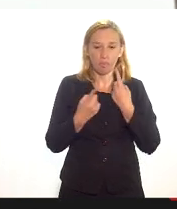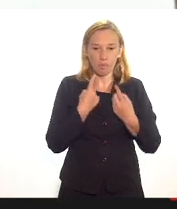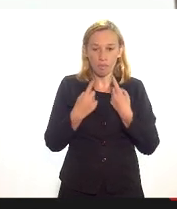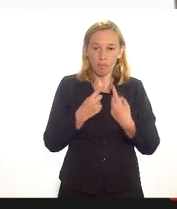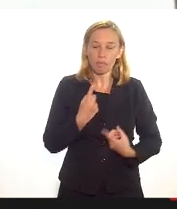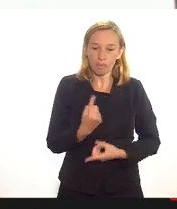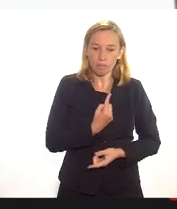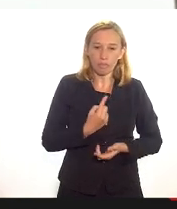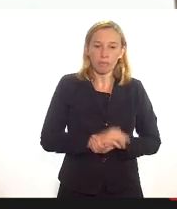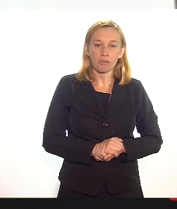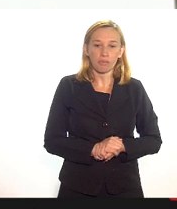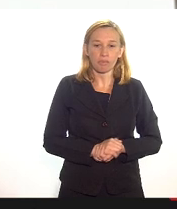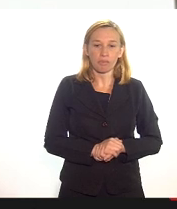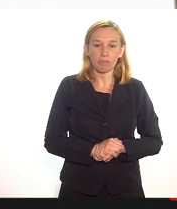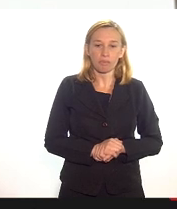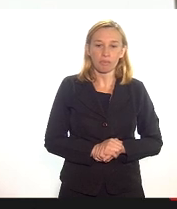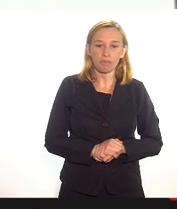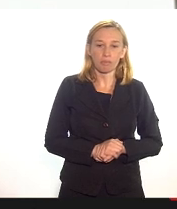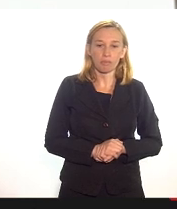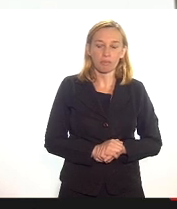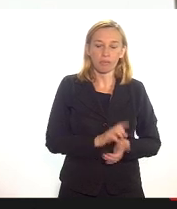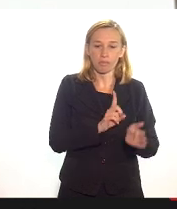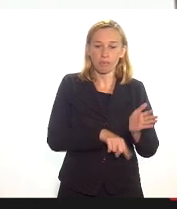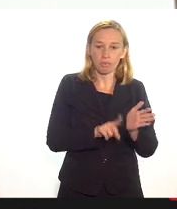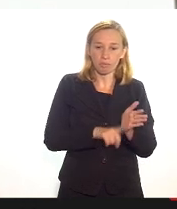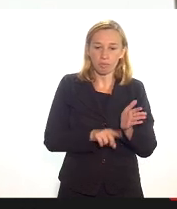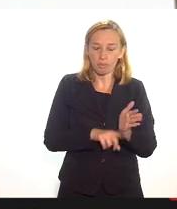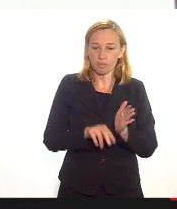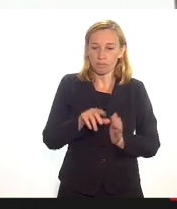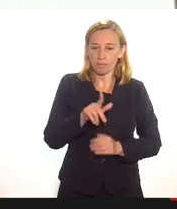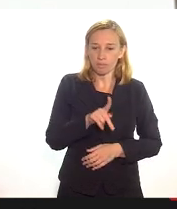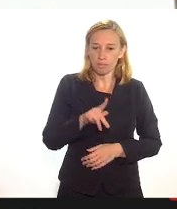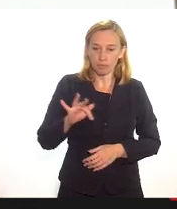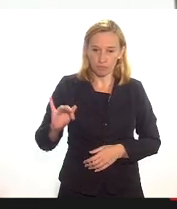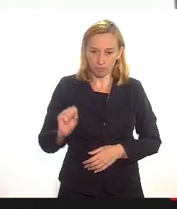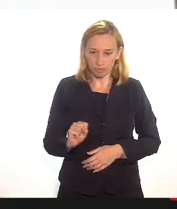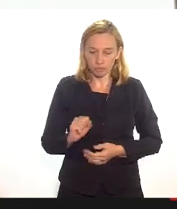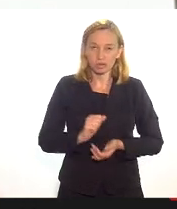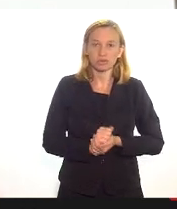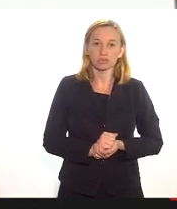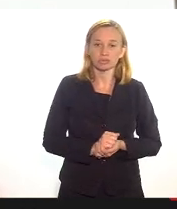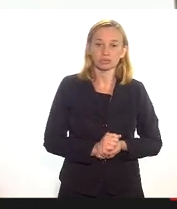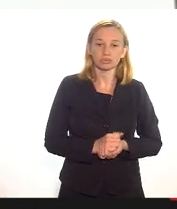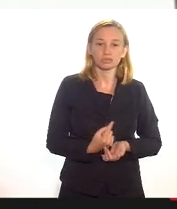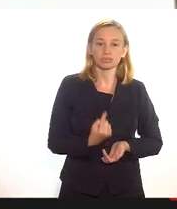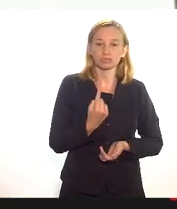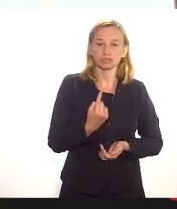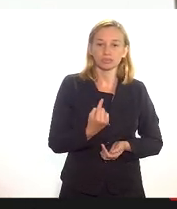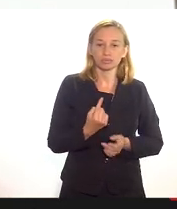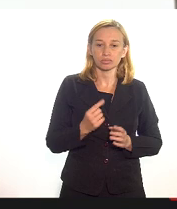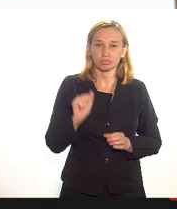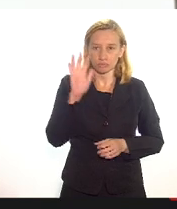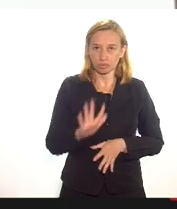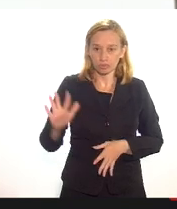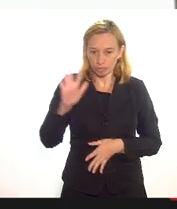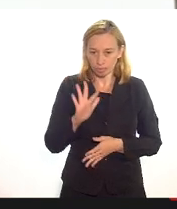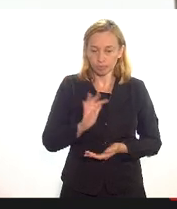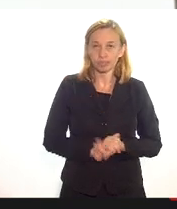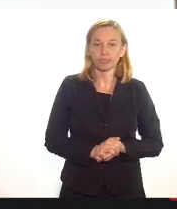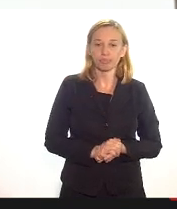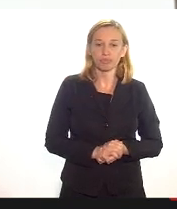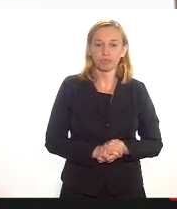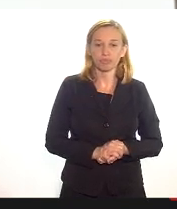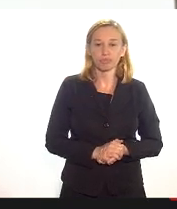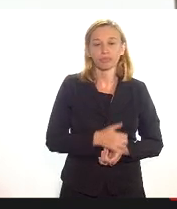discutimos, né, os abatimentos das PEs de uma forma geral. E